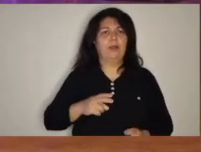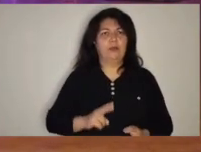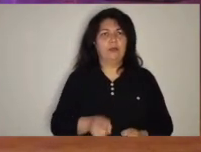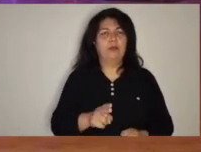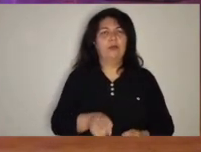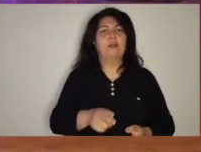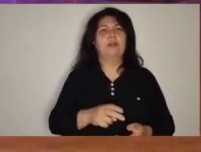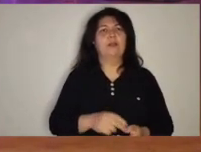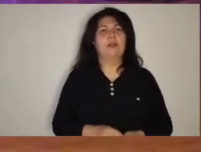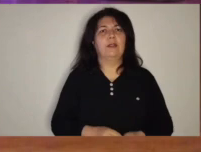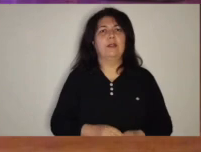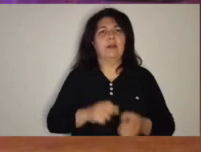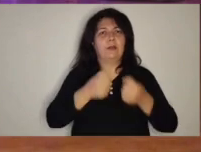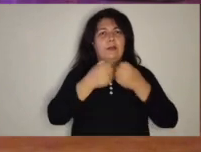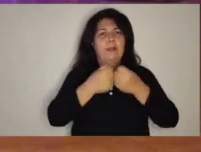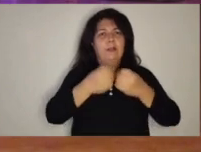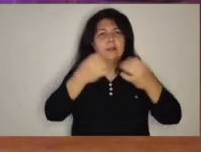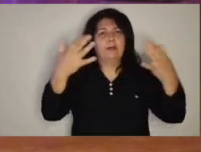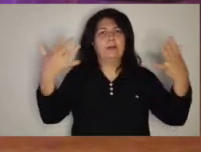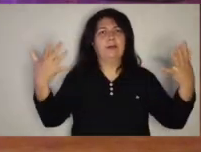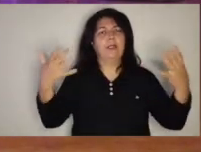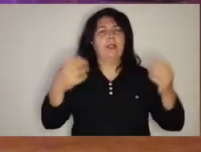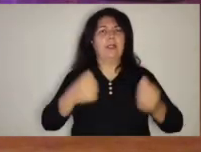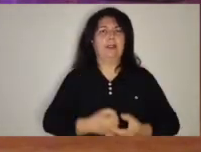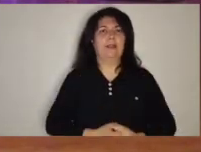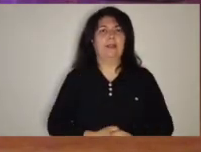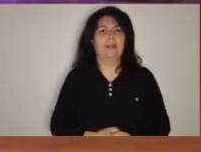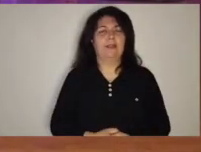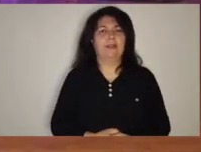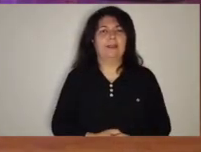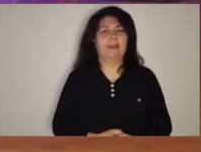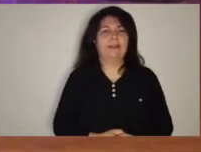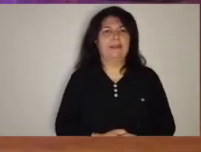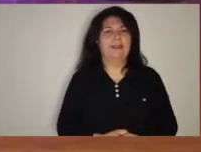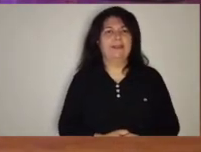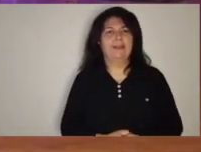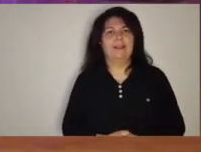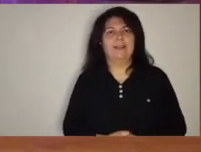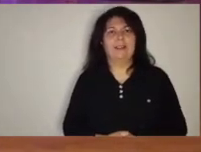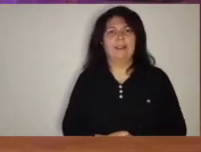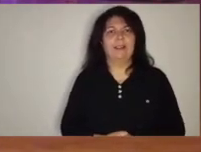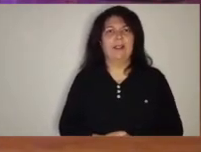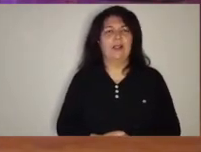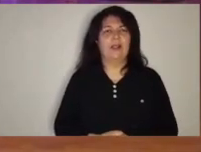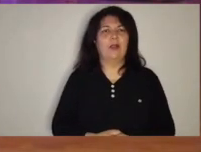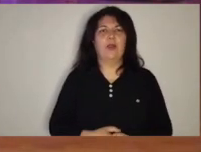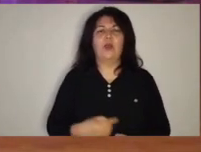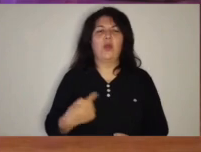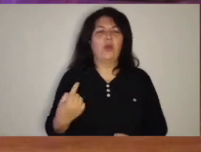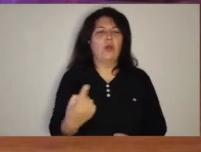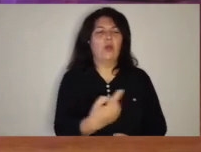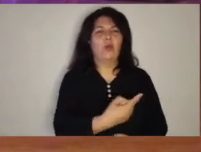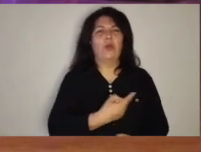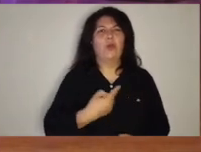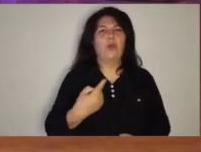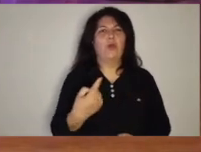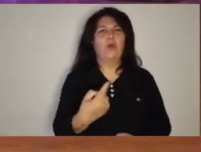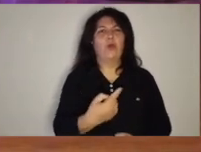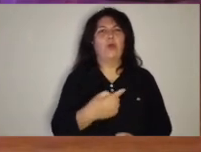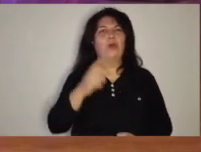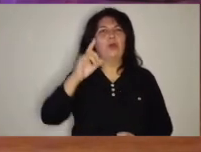Creia, irmãos. Deus continua presente fazendo seus milagres. Nós temos que crer,